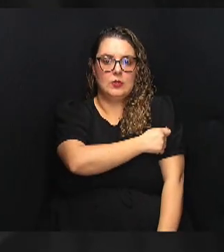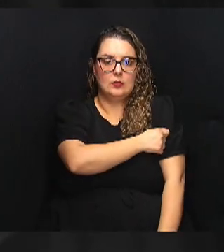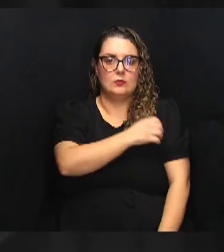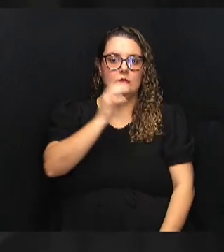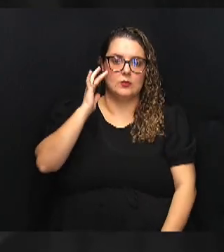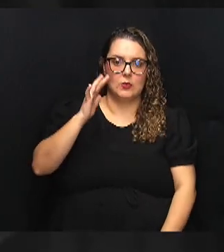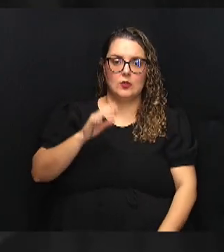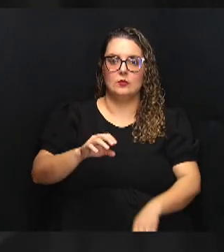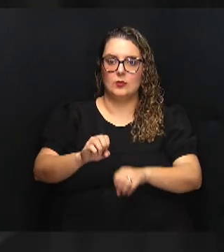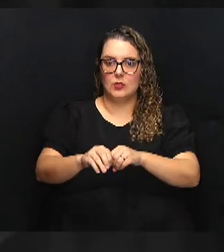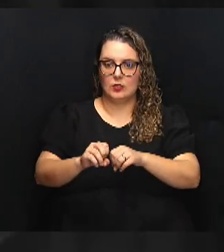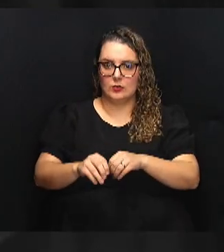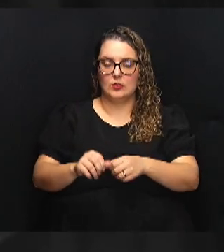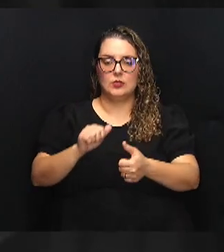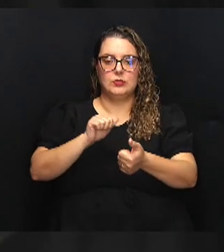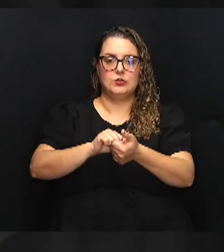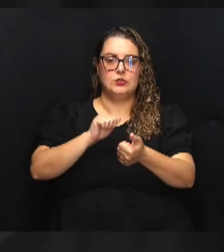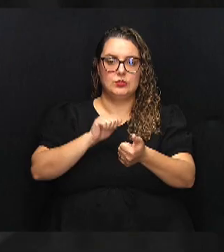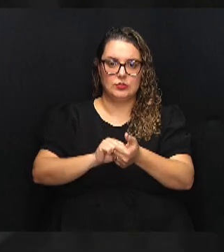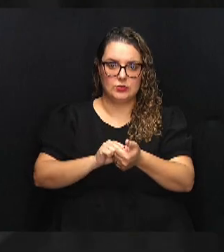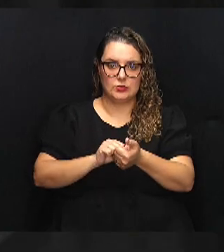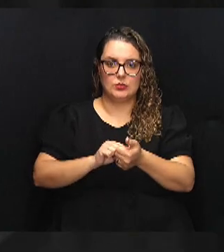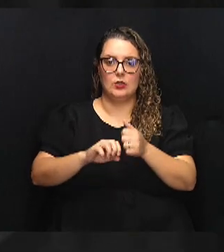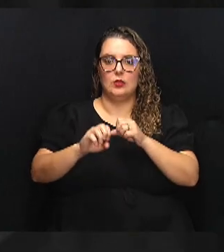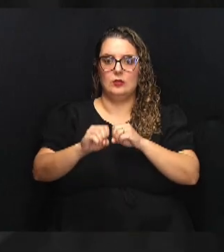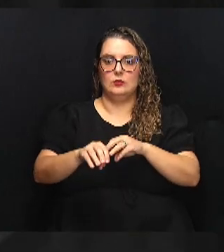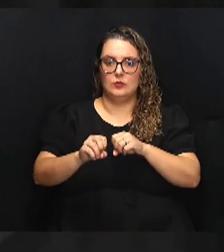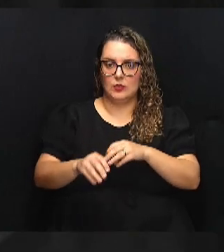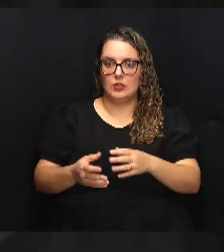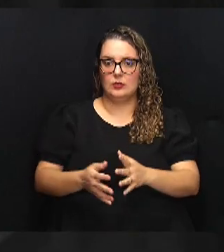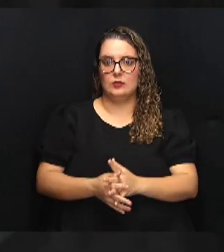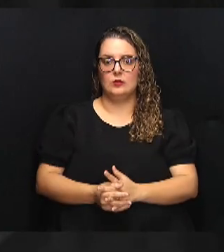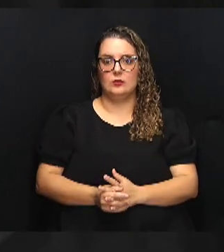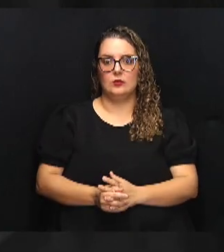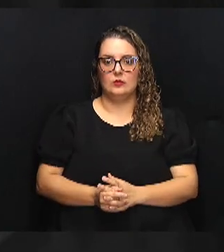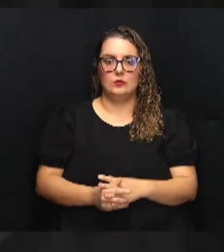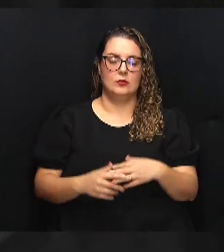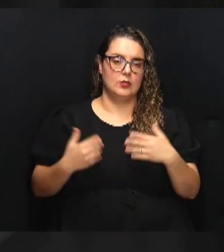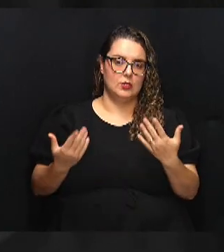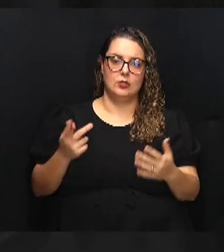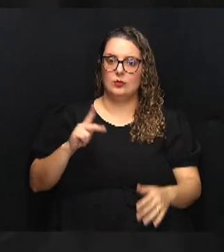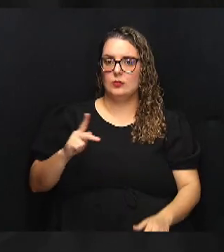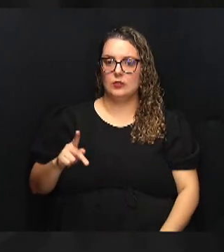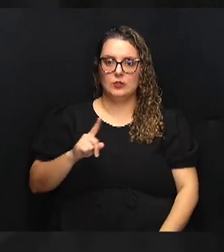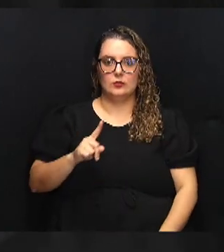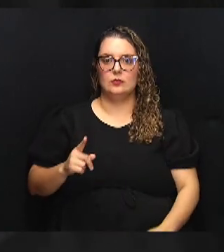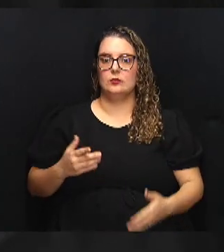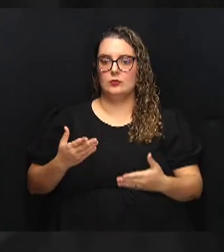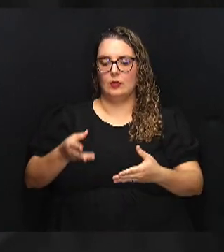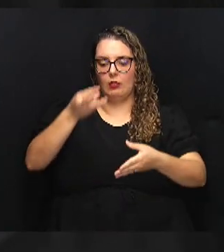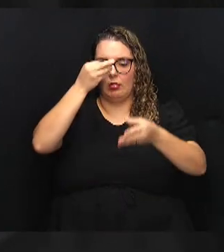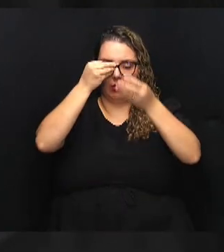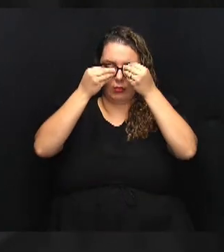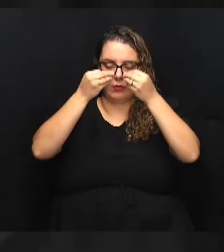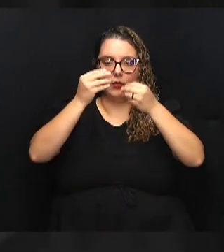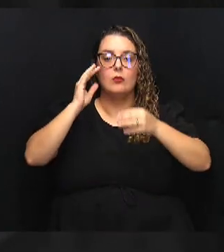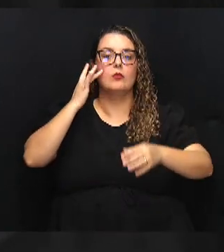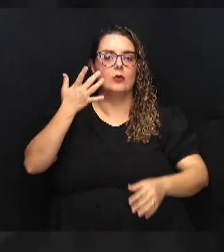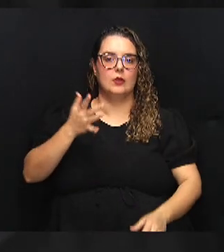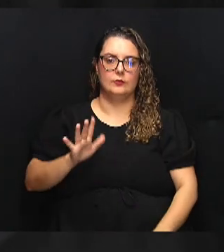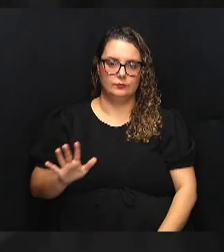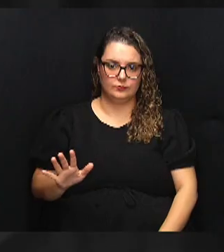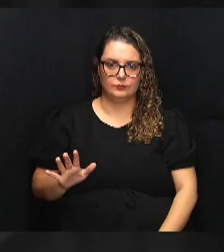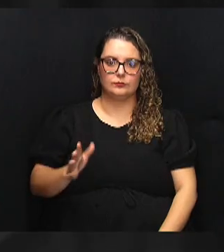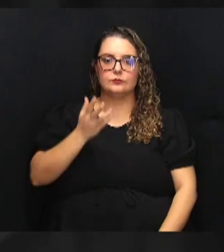numa educação de qualidade, numa educação enfim, que o professor não vai colocar na cabeça da pessoa aquilo que ele acha, né?